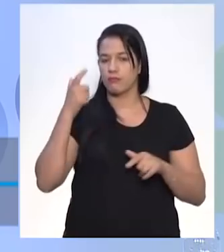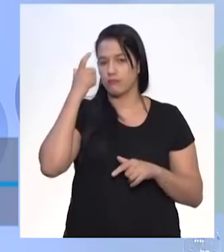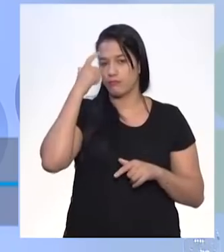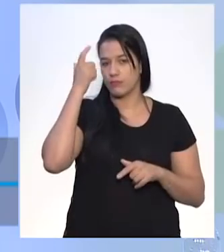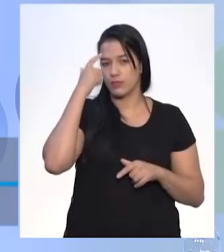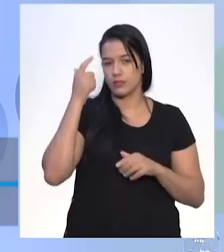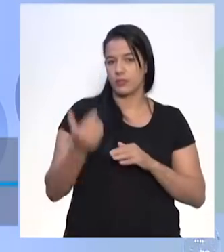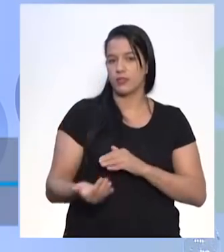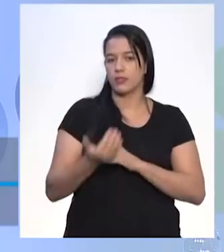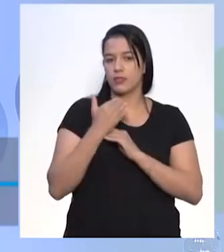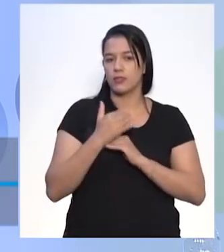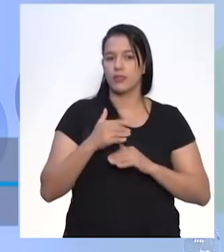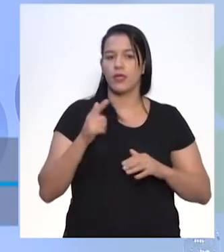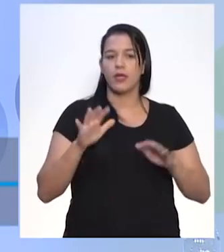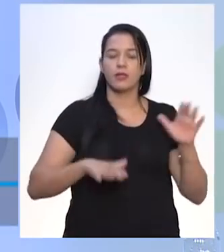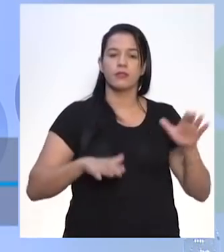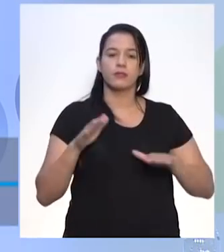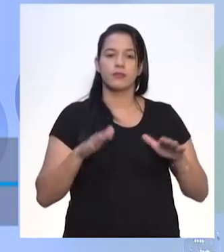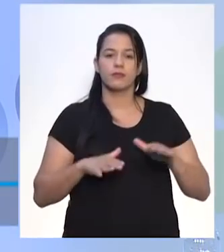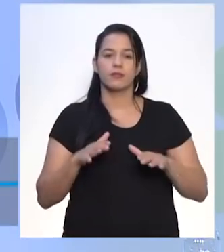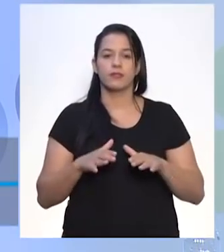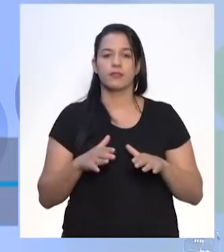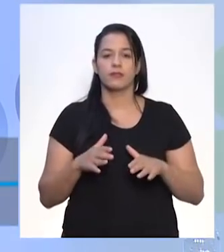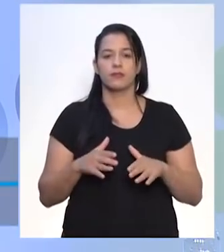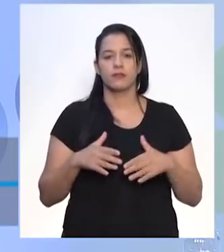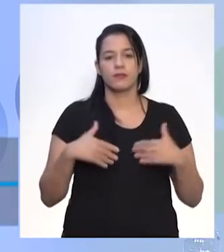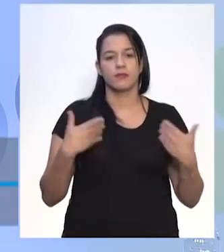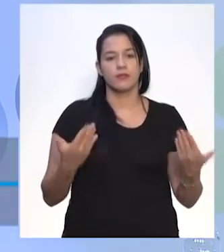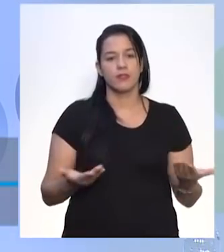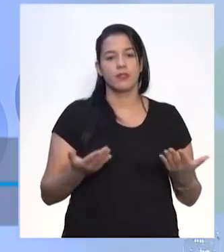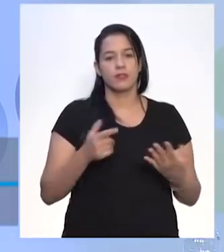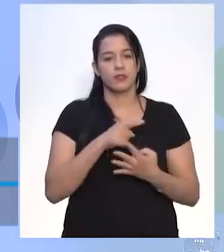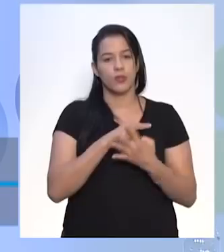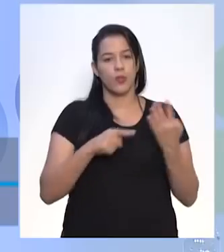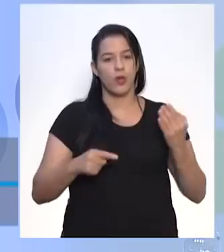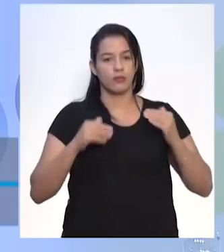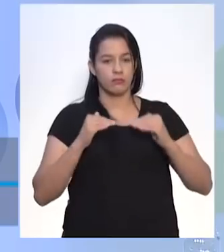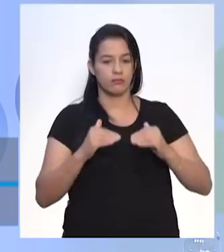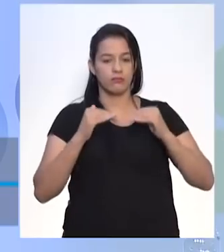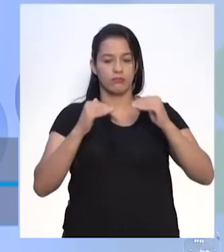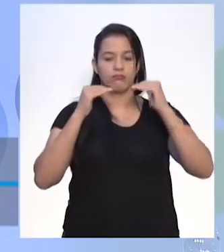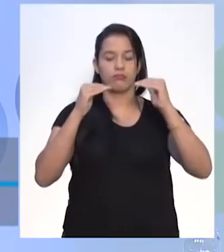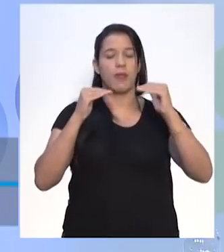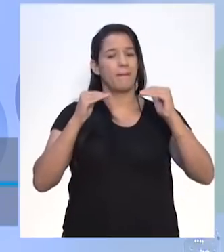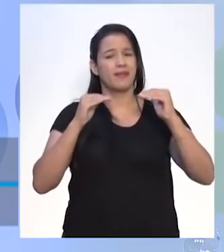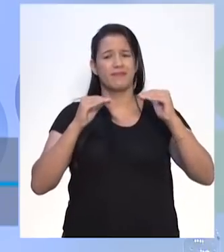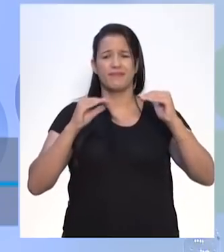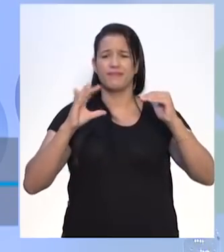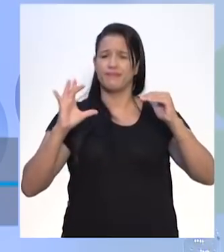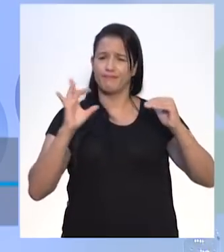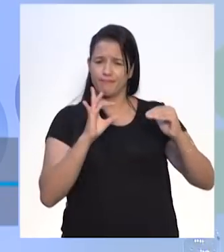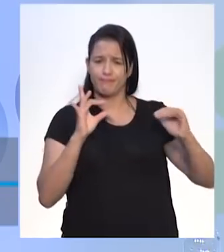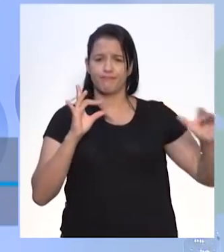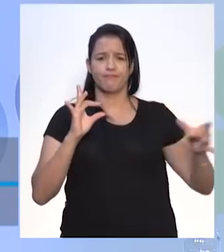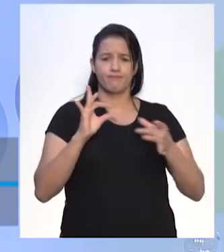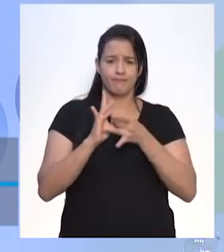um pouquinho que muito embora sejam 4 pilares, eles estão todos assim